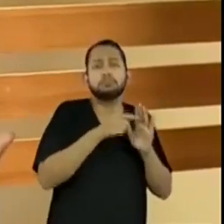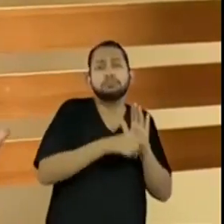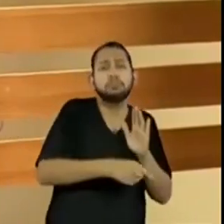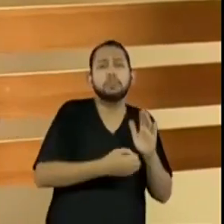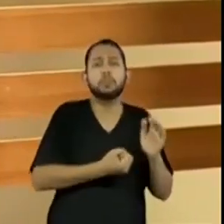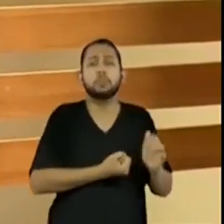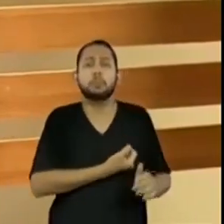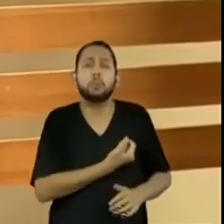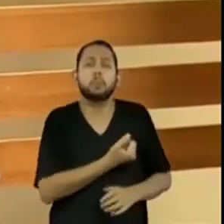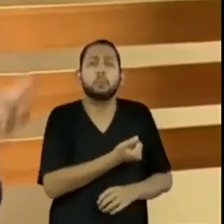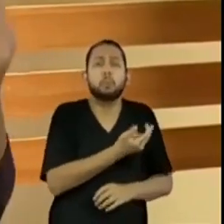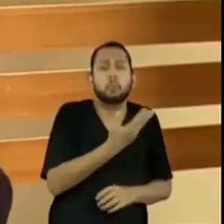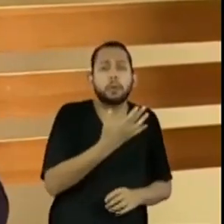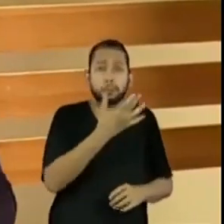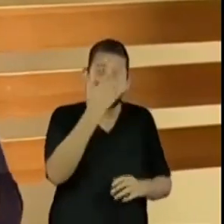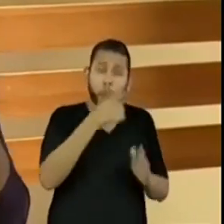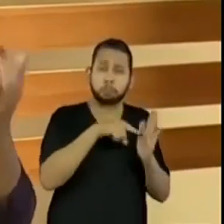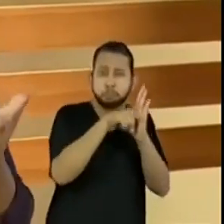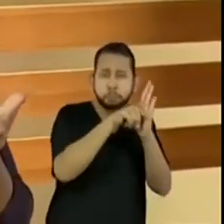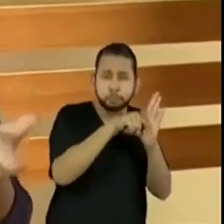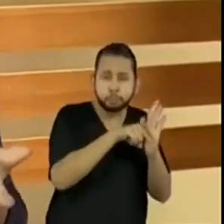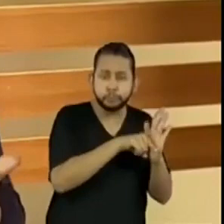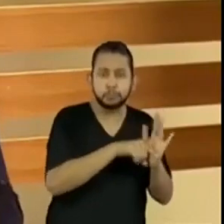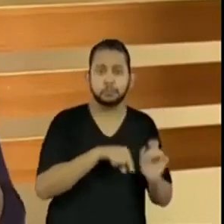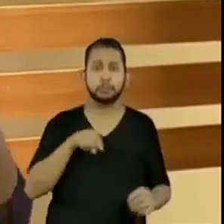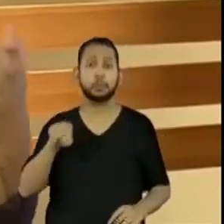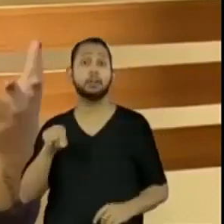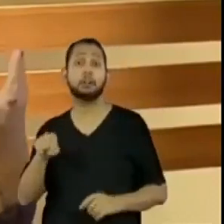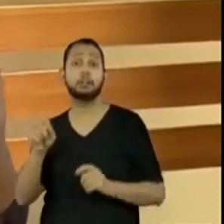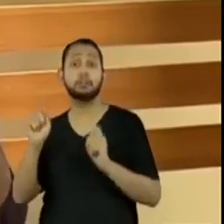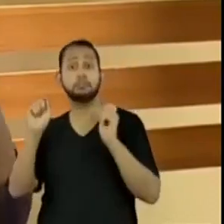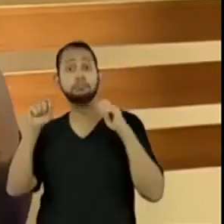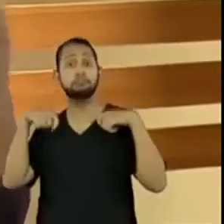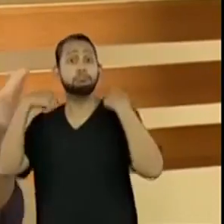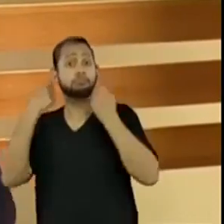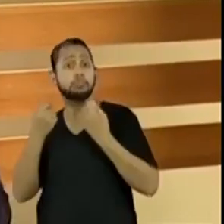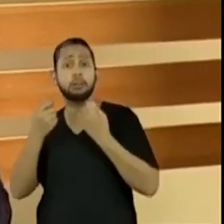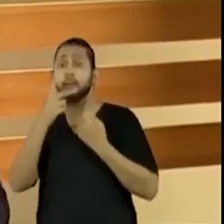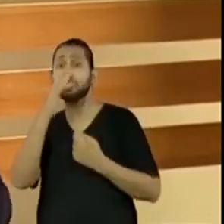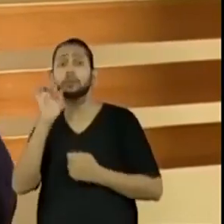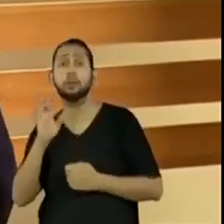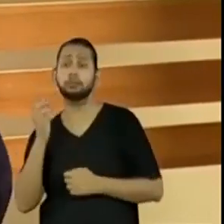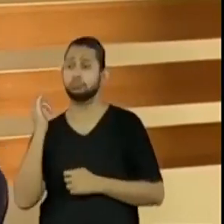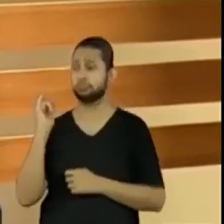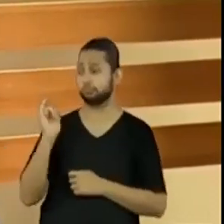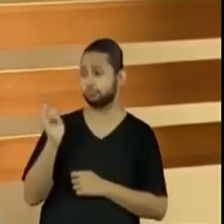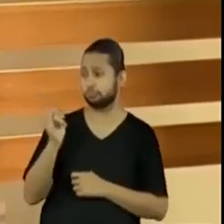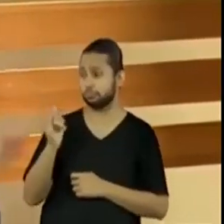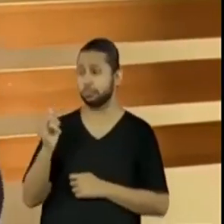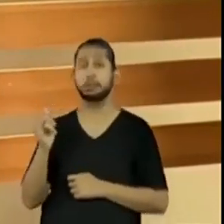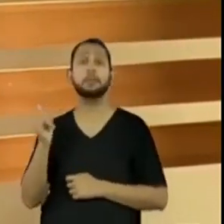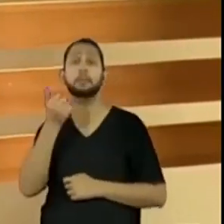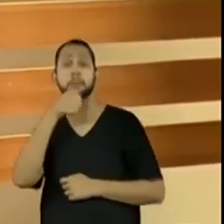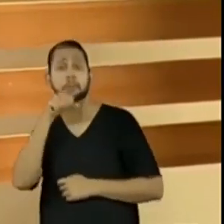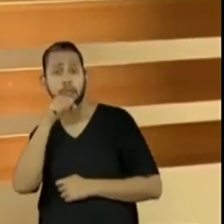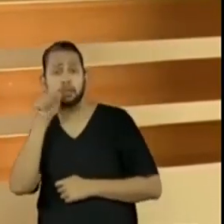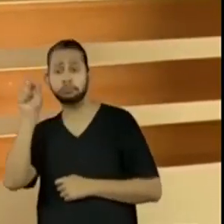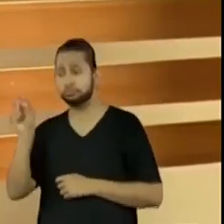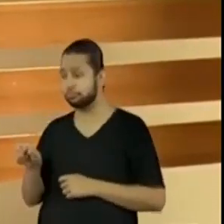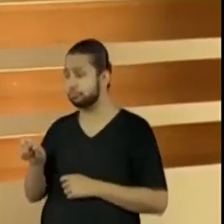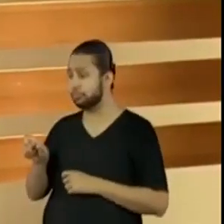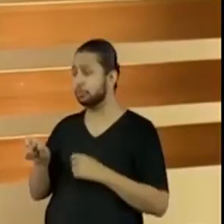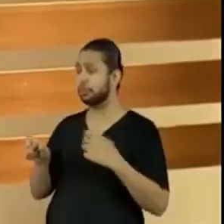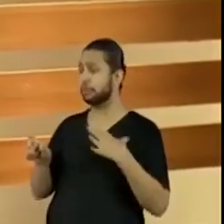de pesquisas e aprofundamento, enquanto o conto de fadas é uma narrativa, é um diálogo onde um narrador conta e personagens